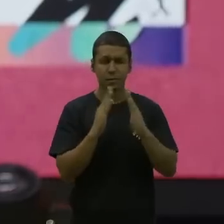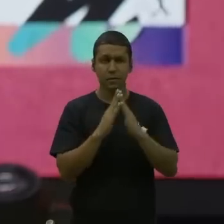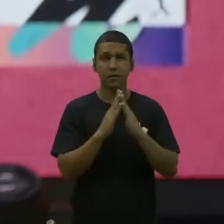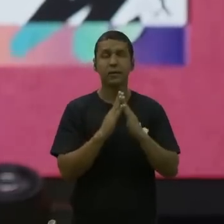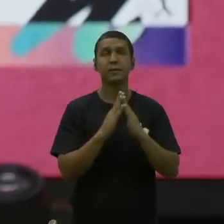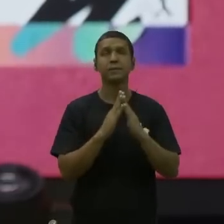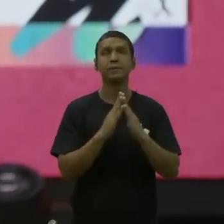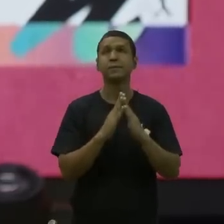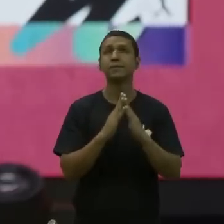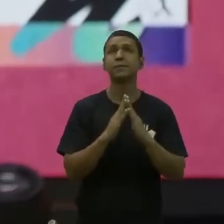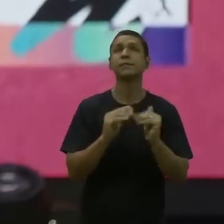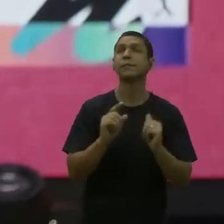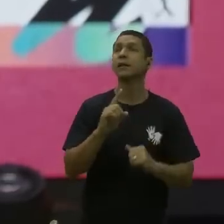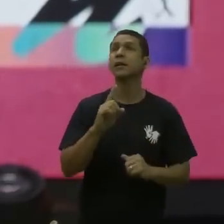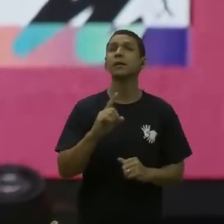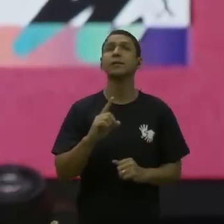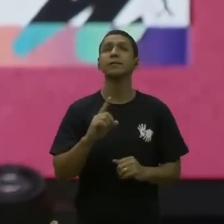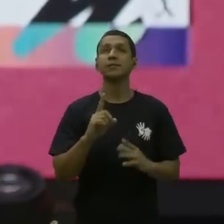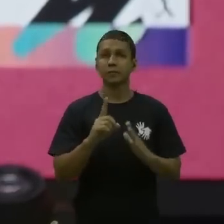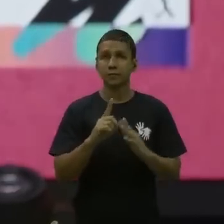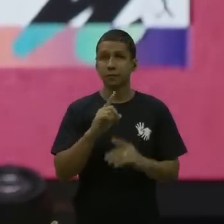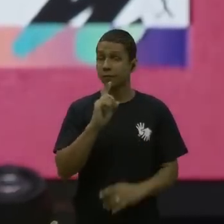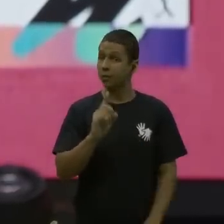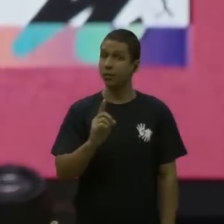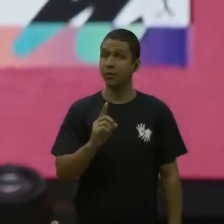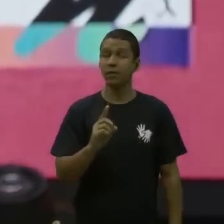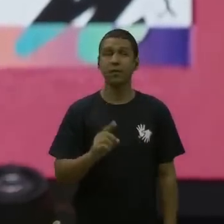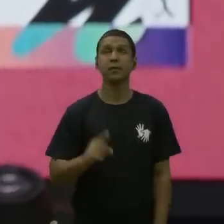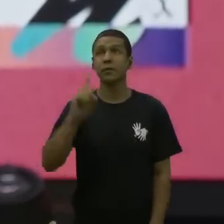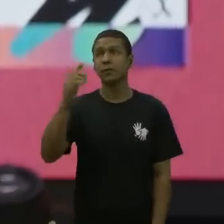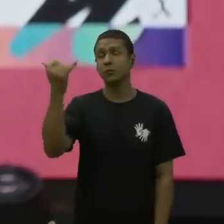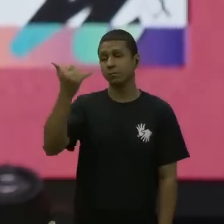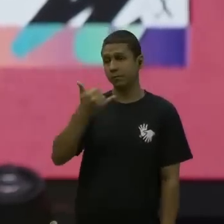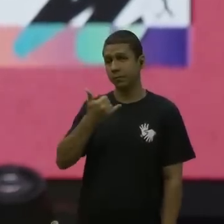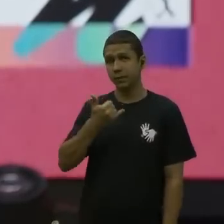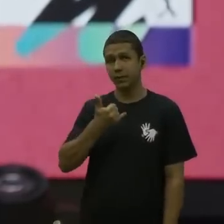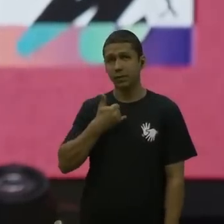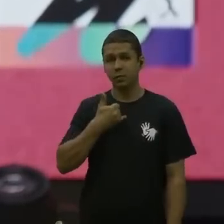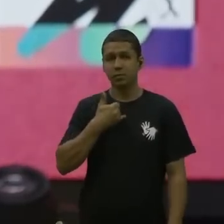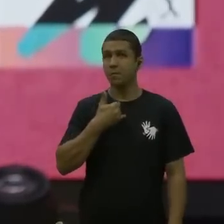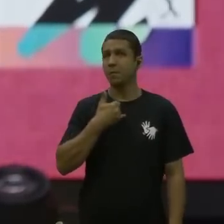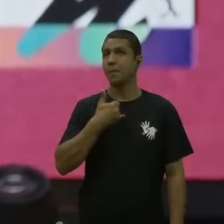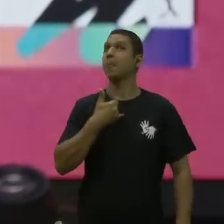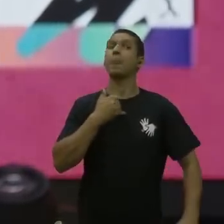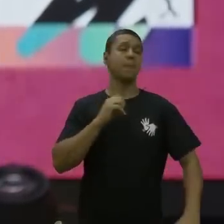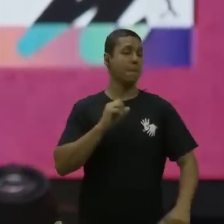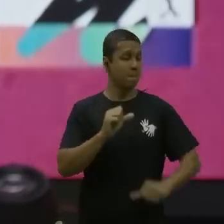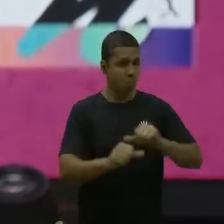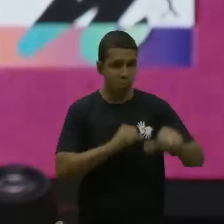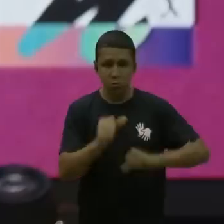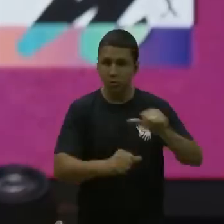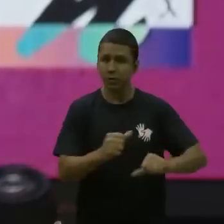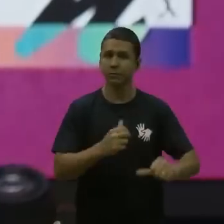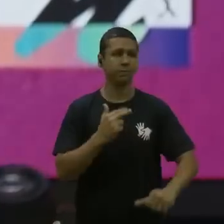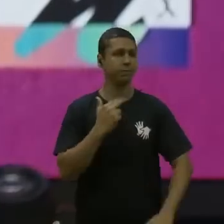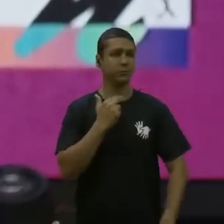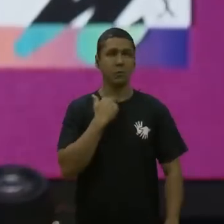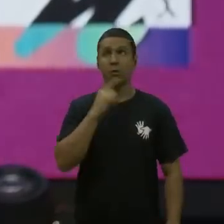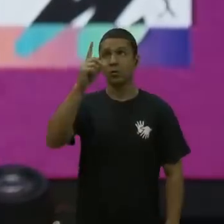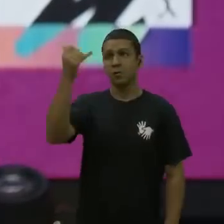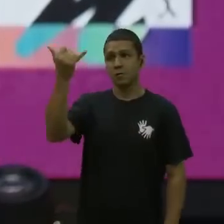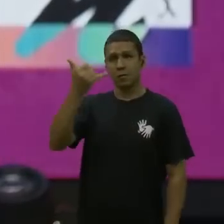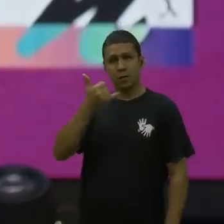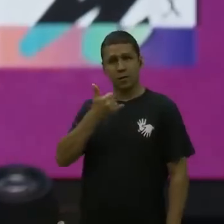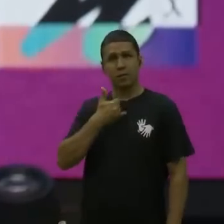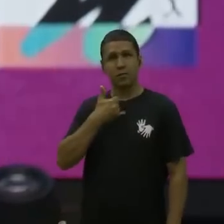Deus tomou um profeta para mim lá em casa e disse: não se atreva a mudar o que eu te mandei falar,